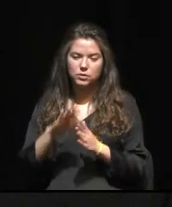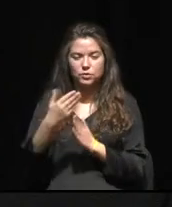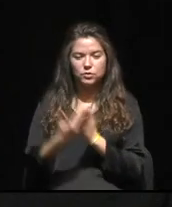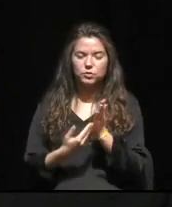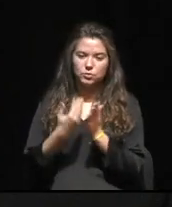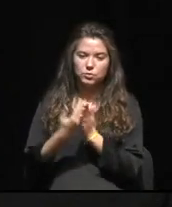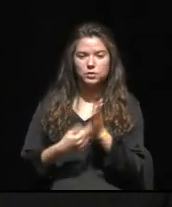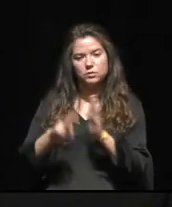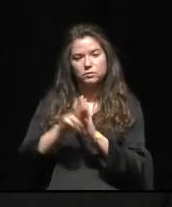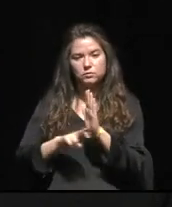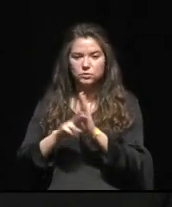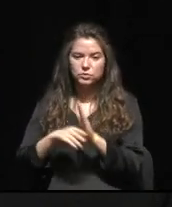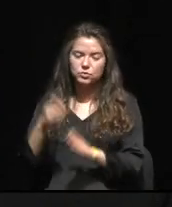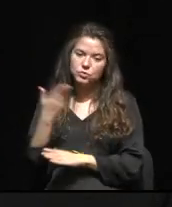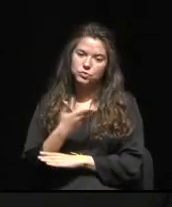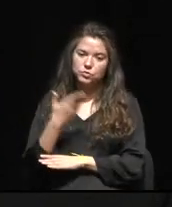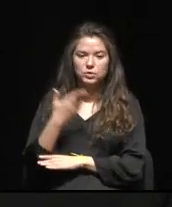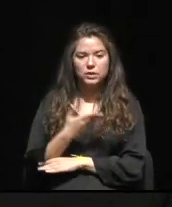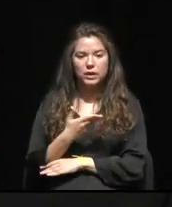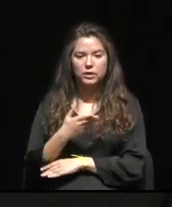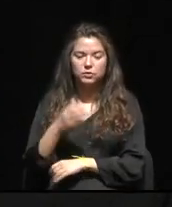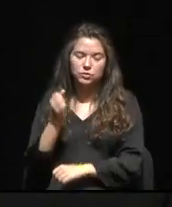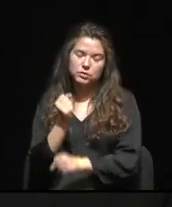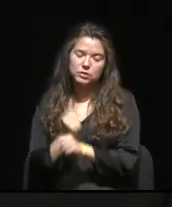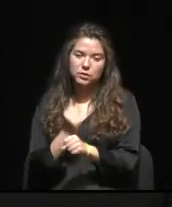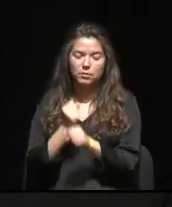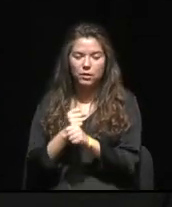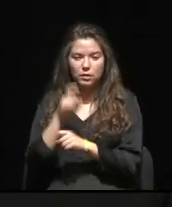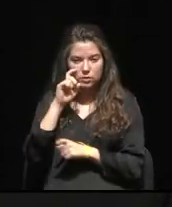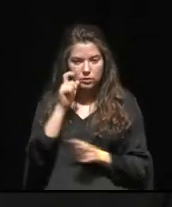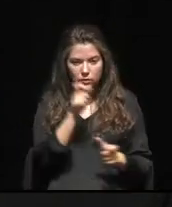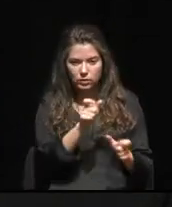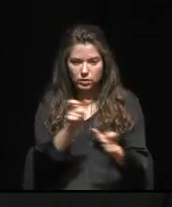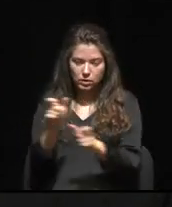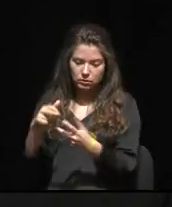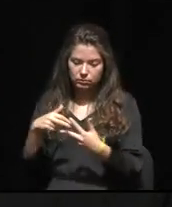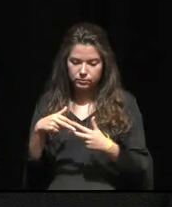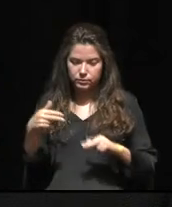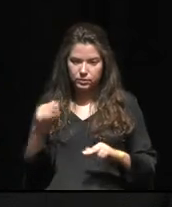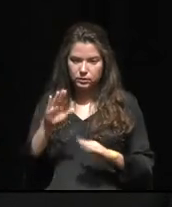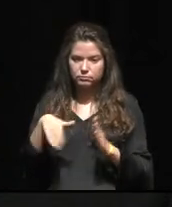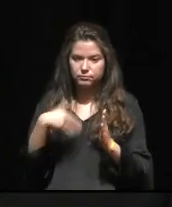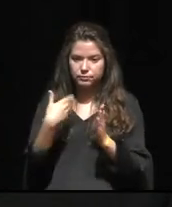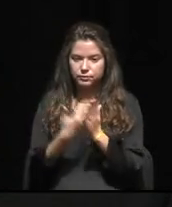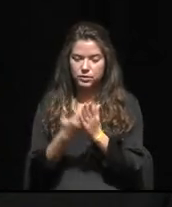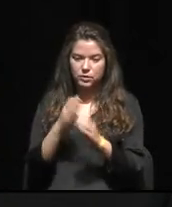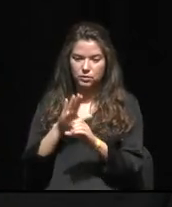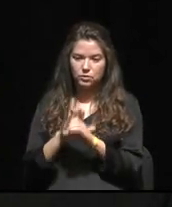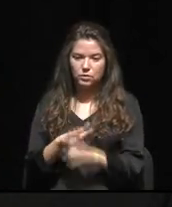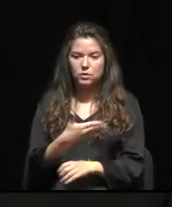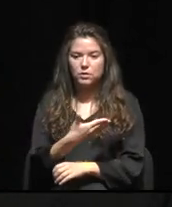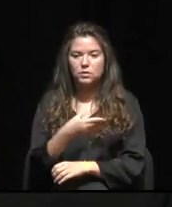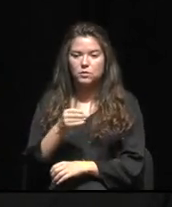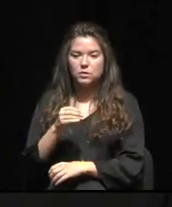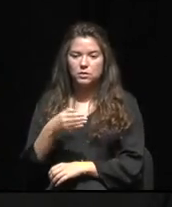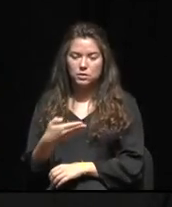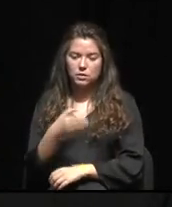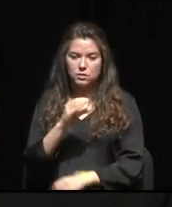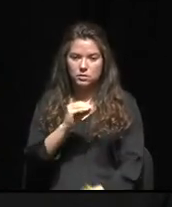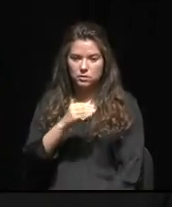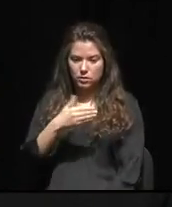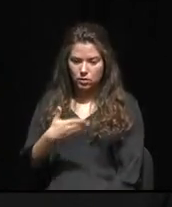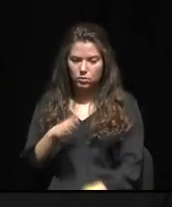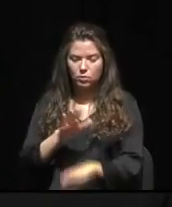regularização dos direitos laborais dos fiscais municipais temos uma Moção do chega 10701 pela